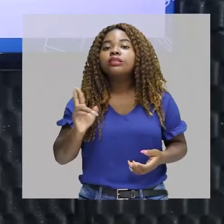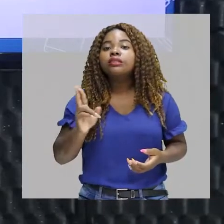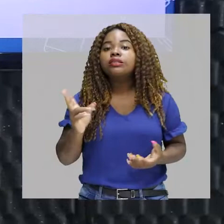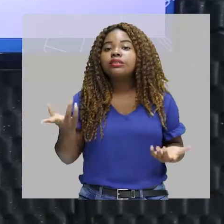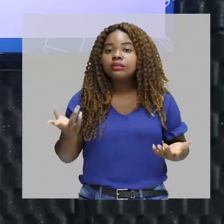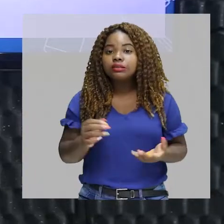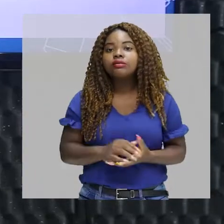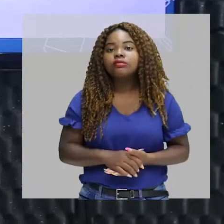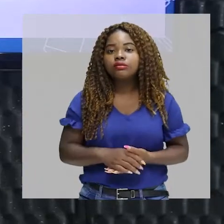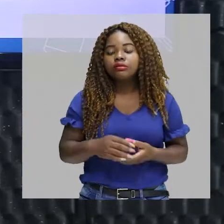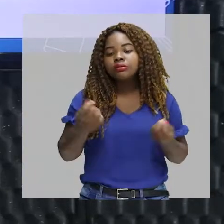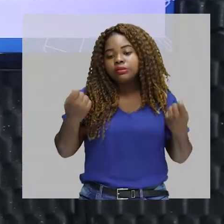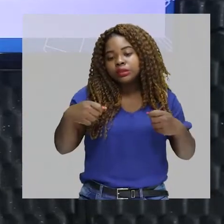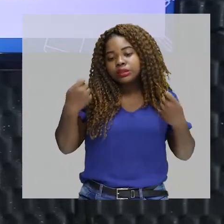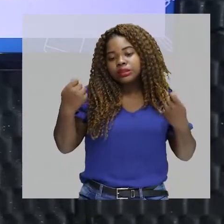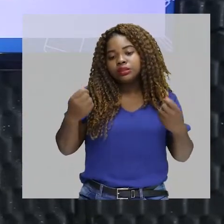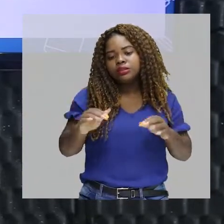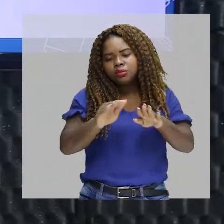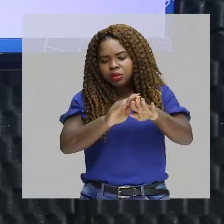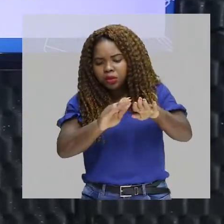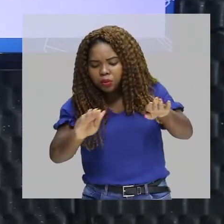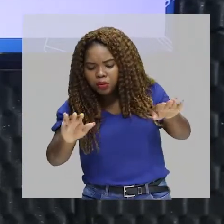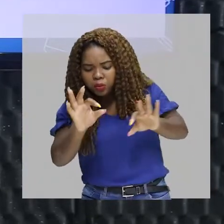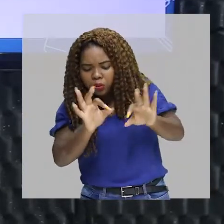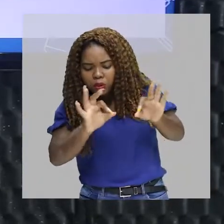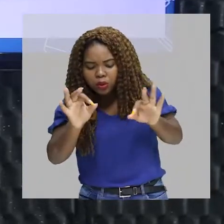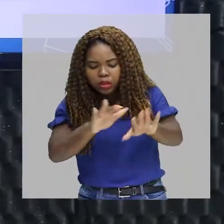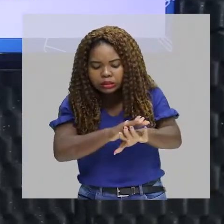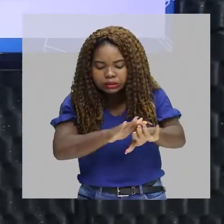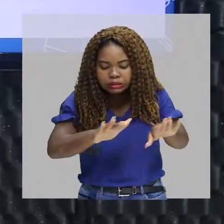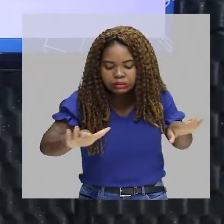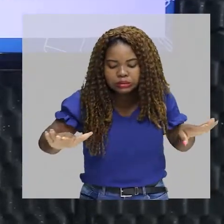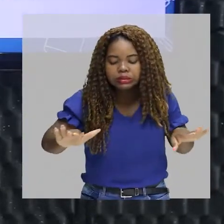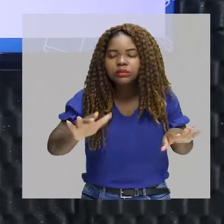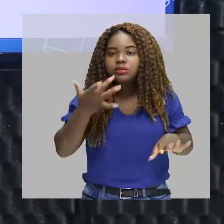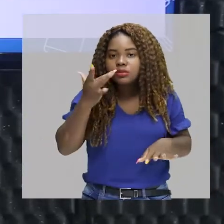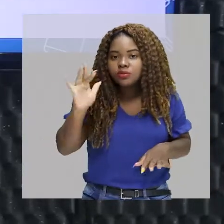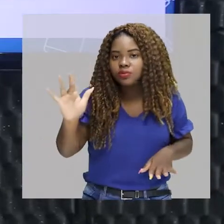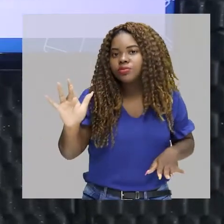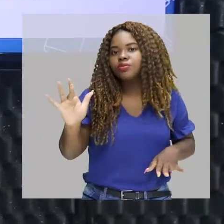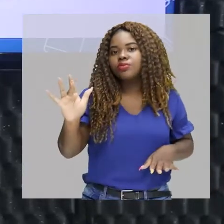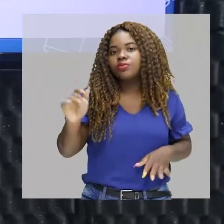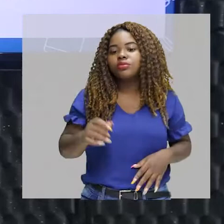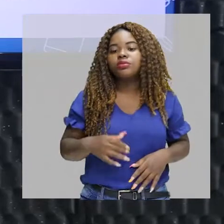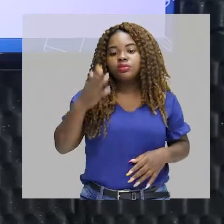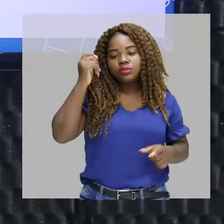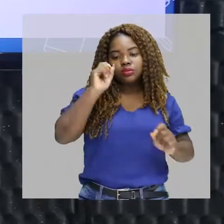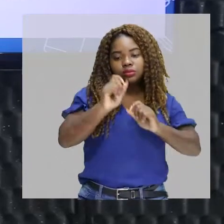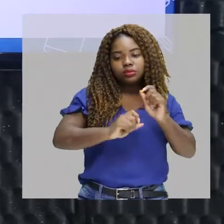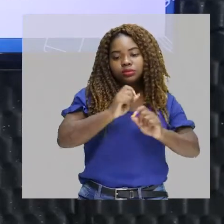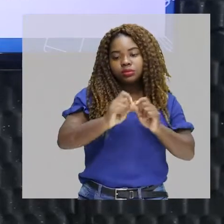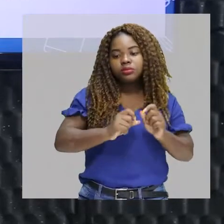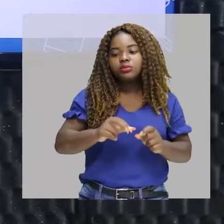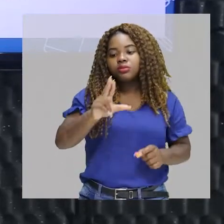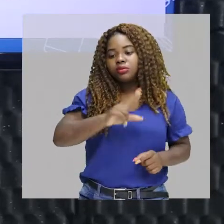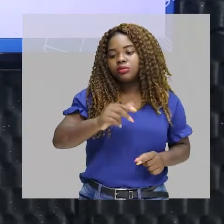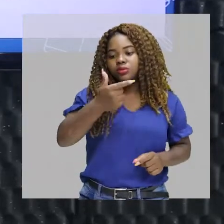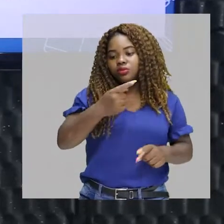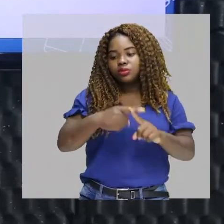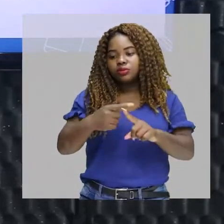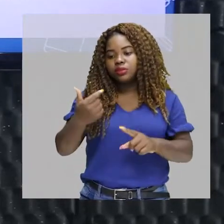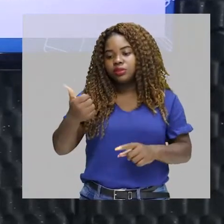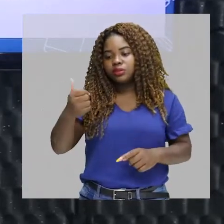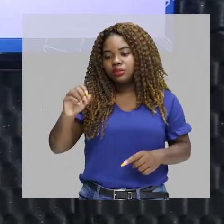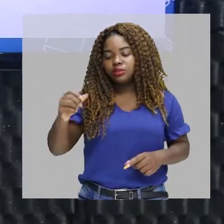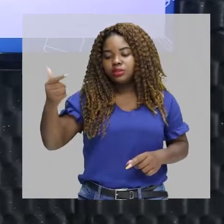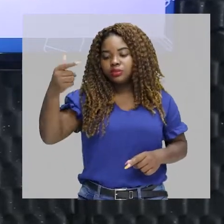para cobrir essa superfície? Sabendo que são utilizados 2 vezes 10 elevado a 20 átomos